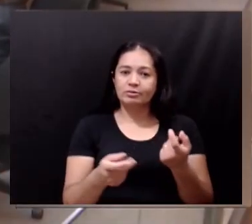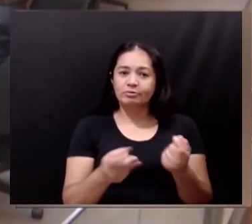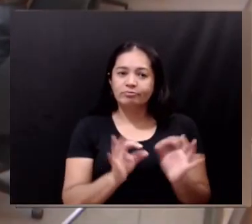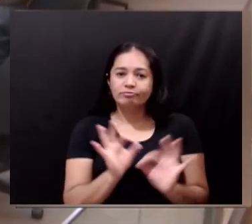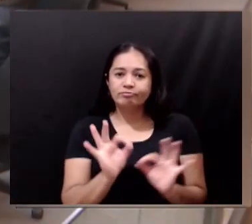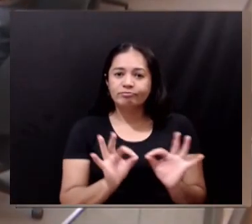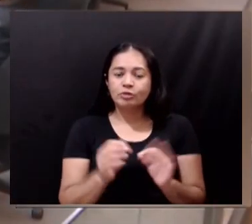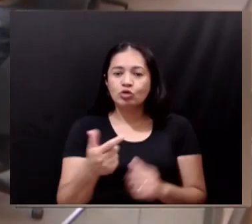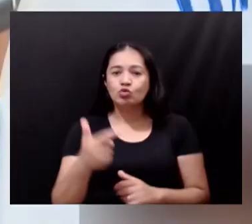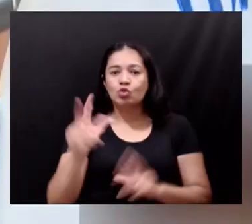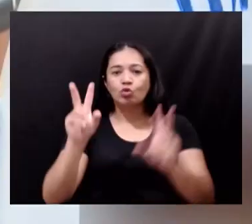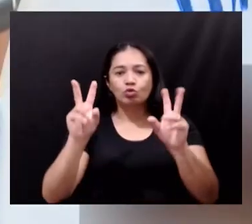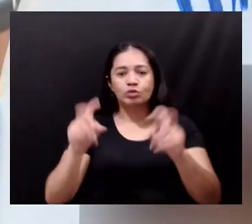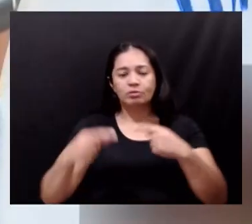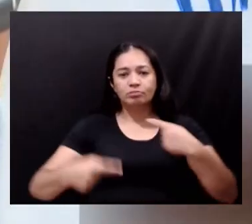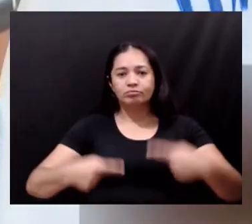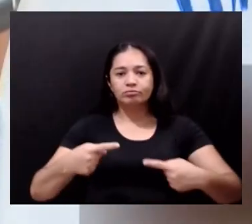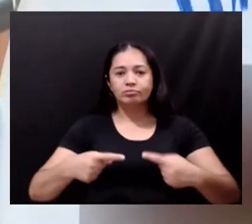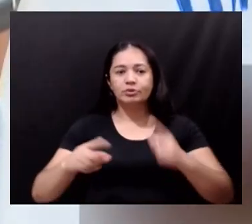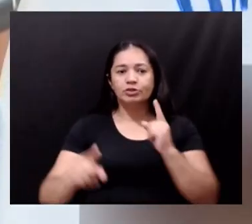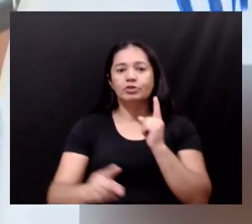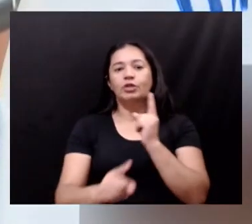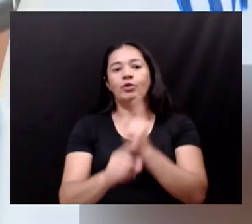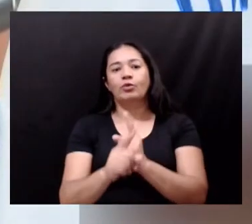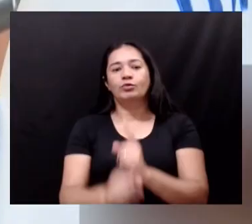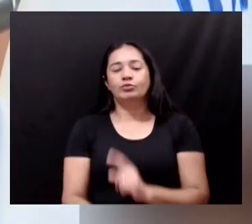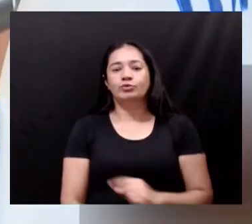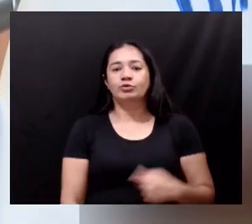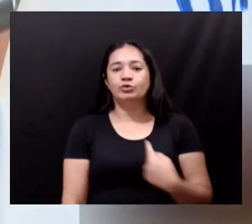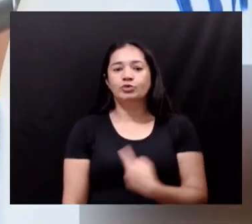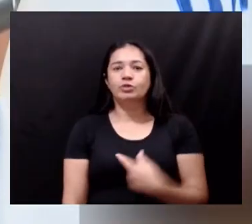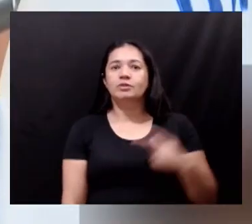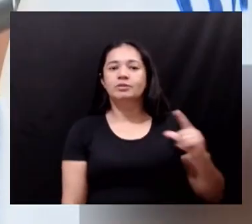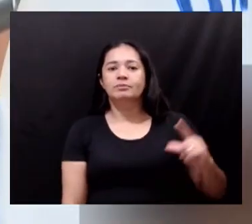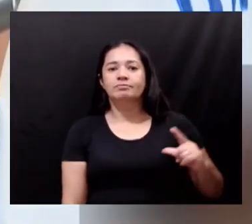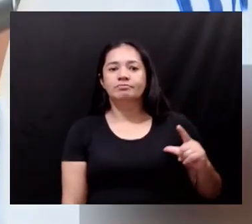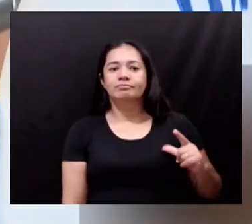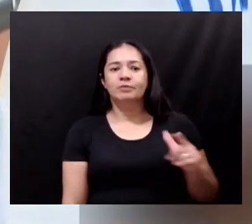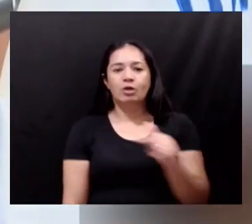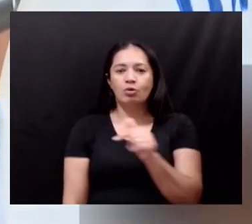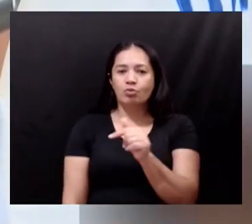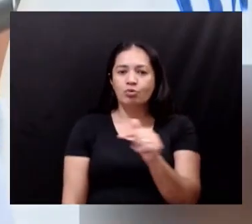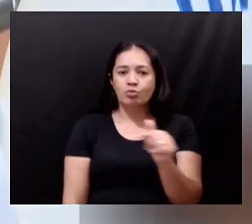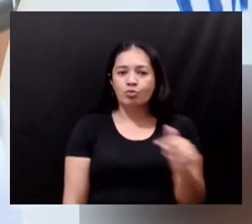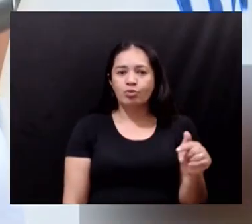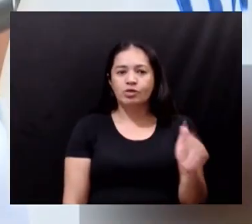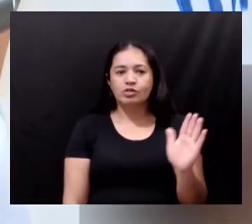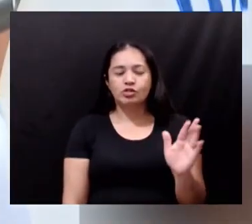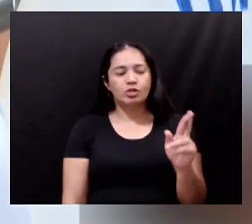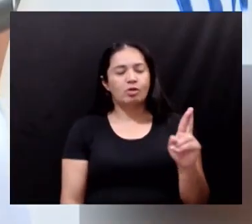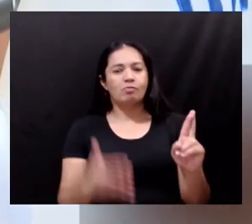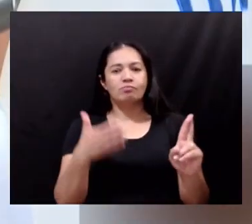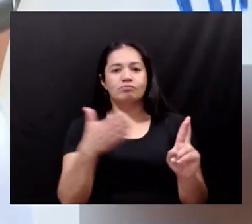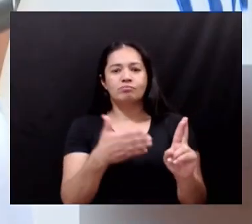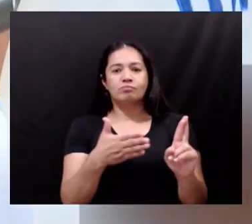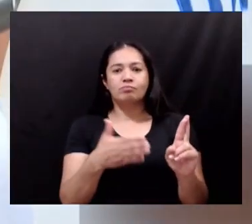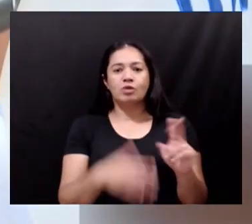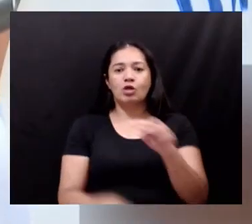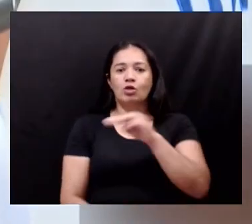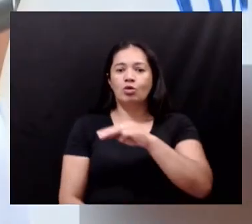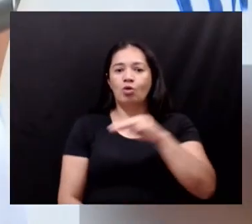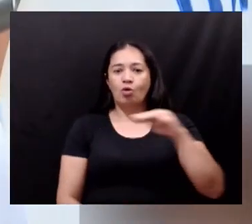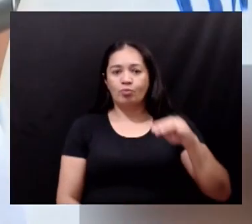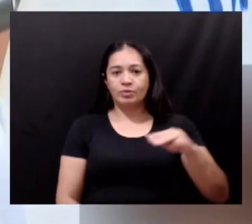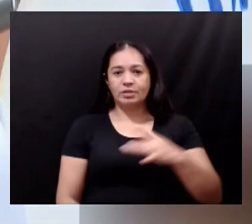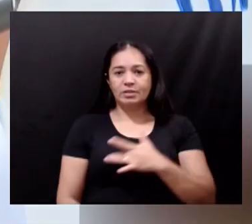discussão e encontros. A gente tem, essa semana ainda, a gente já está com representantes do Ministério da Saúde para